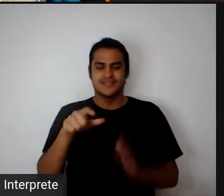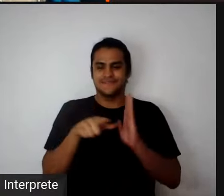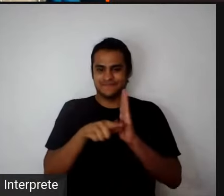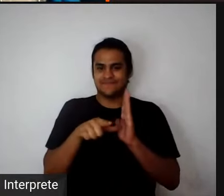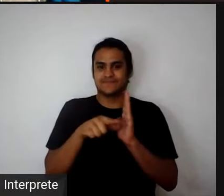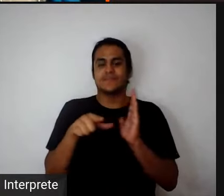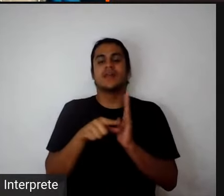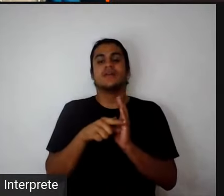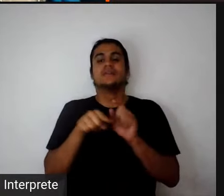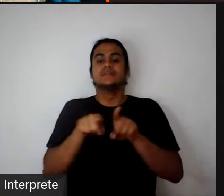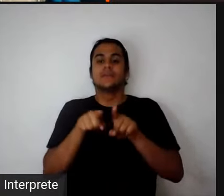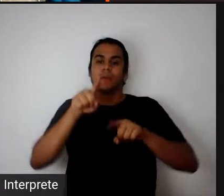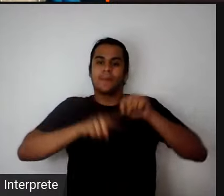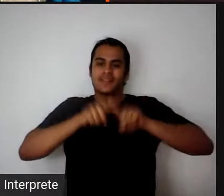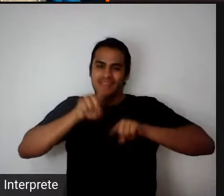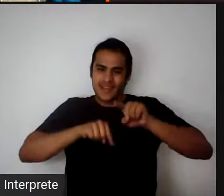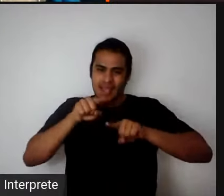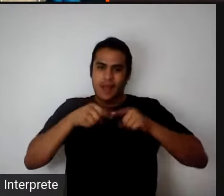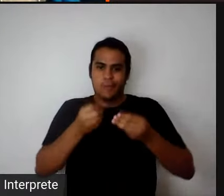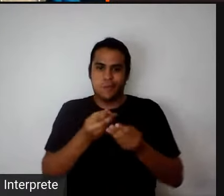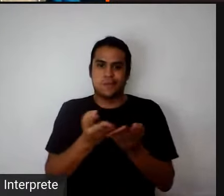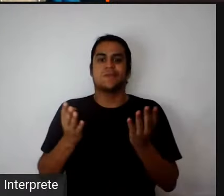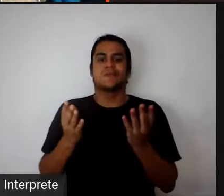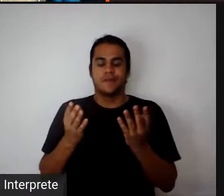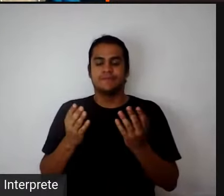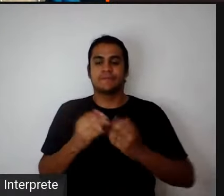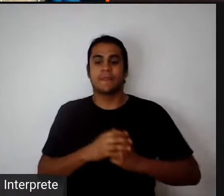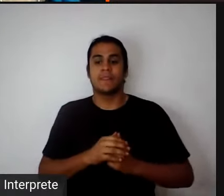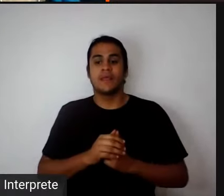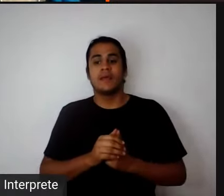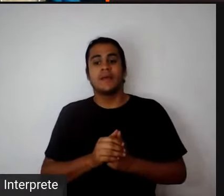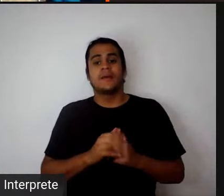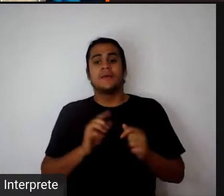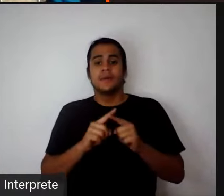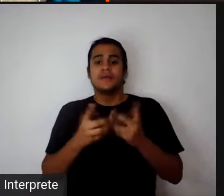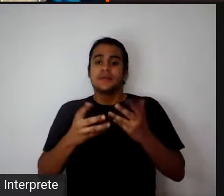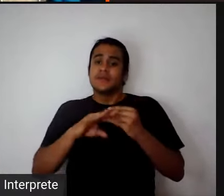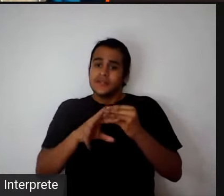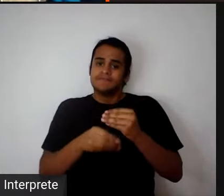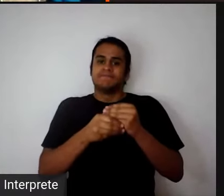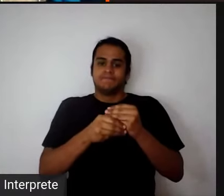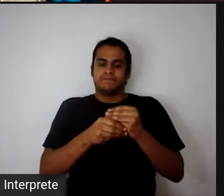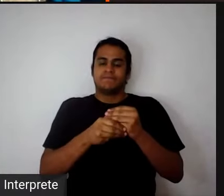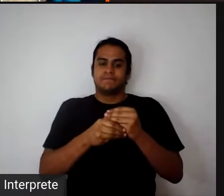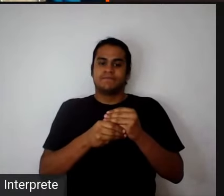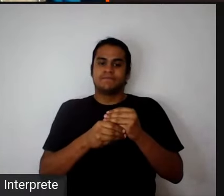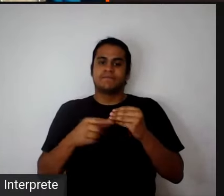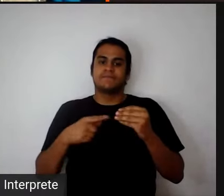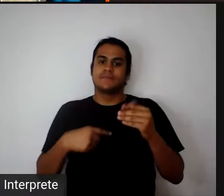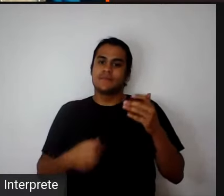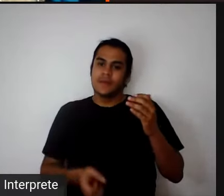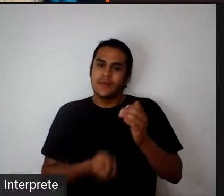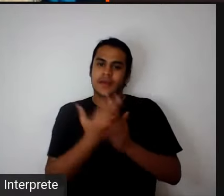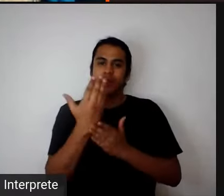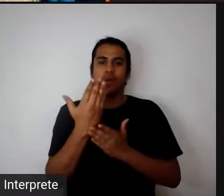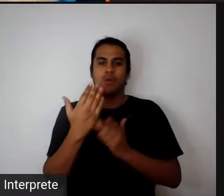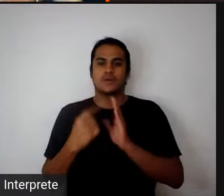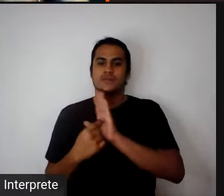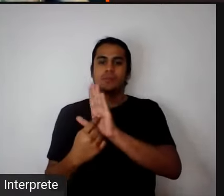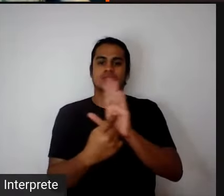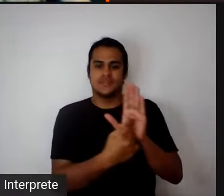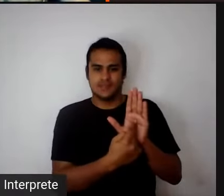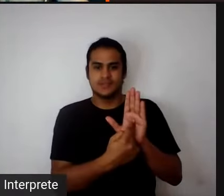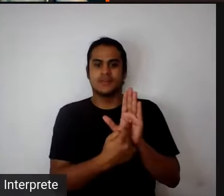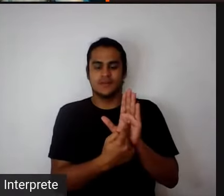dessa ocasião. E comentar que a gente montou essa exposição recente, né, Devolução,